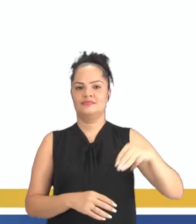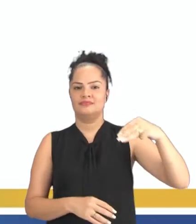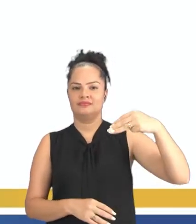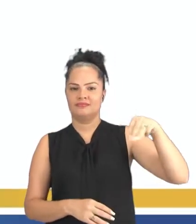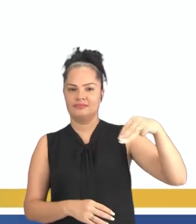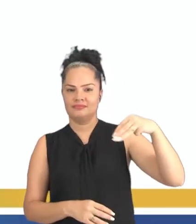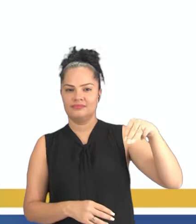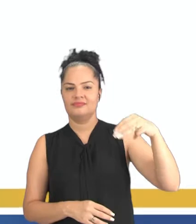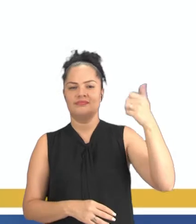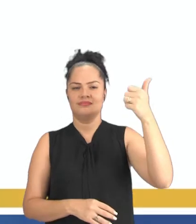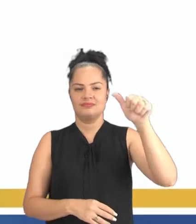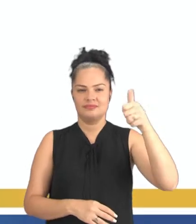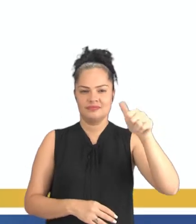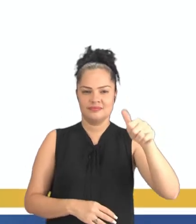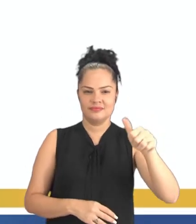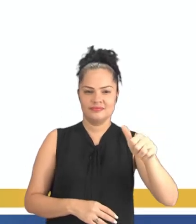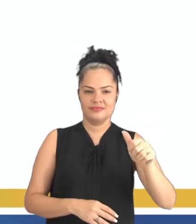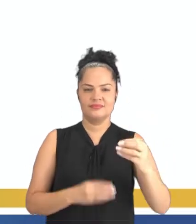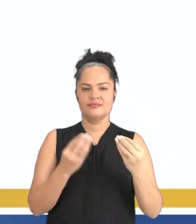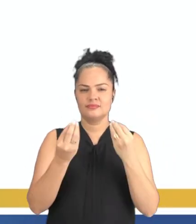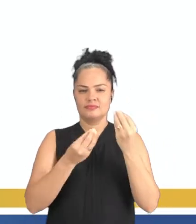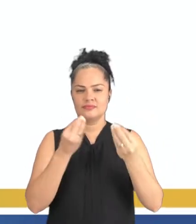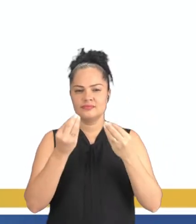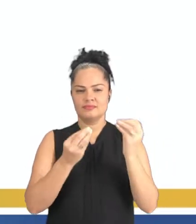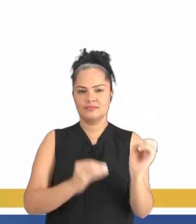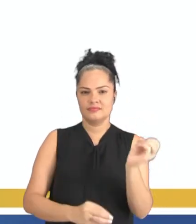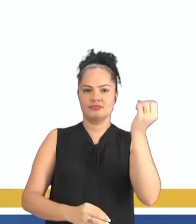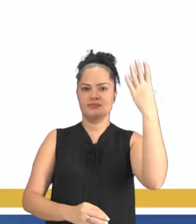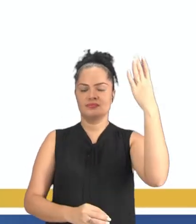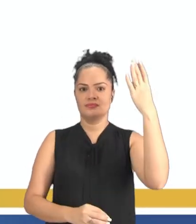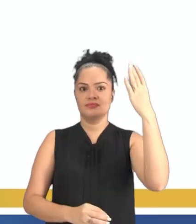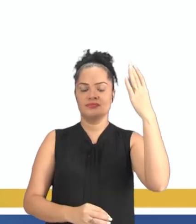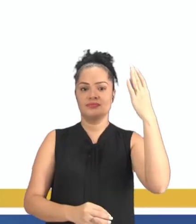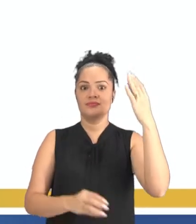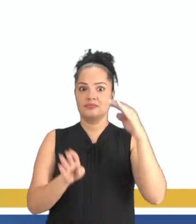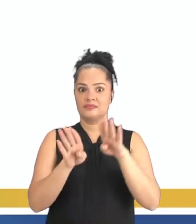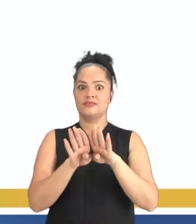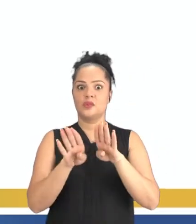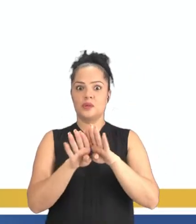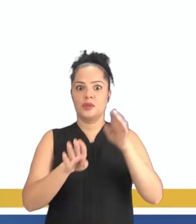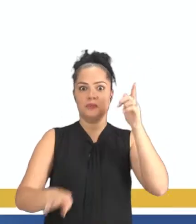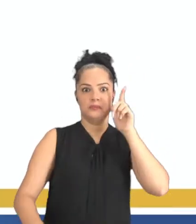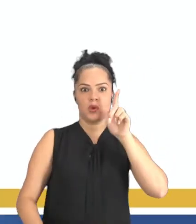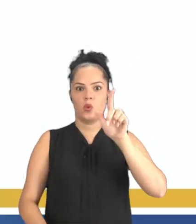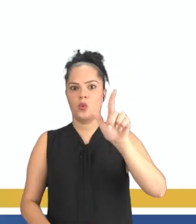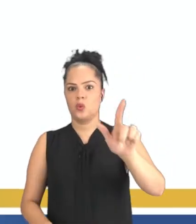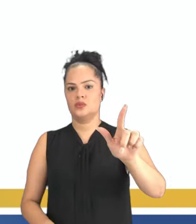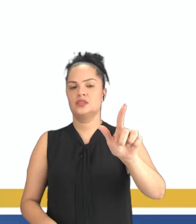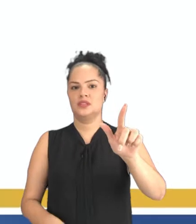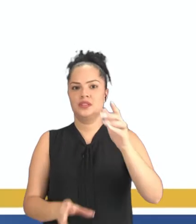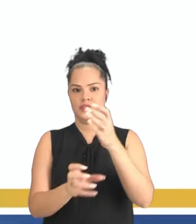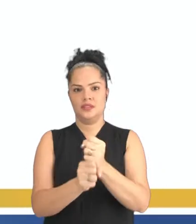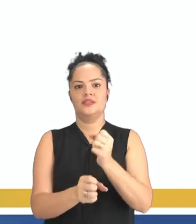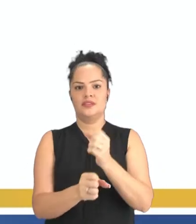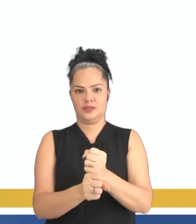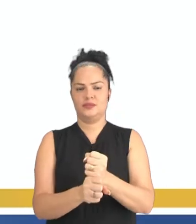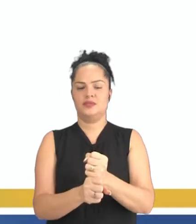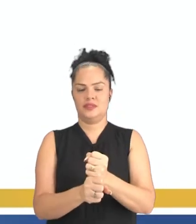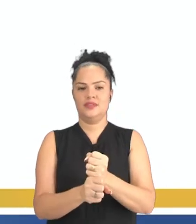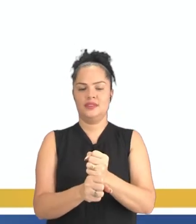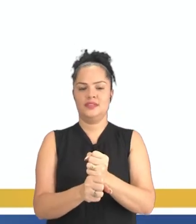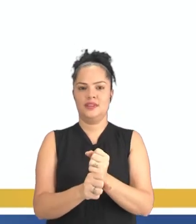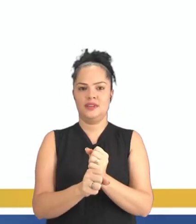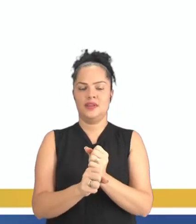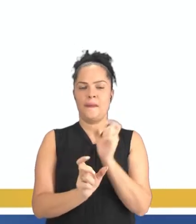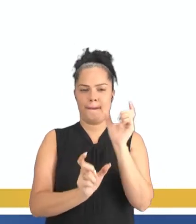que analisa as possibilidades de um fato ocorrer e as chances de se obter um determinado resultado. Em outras